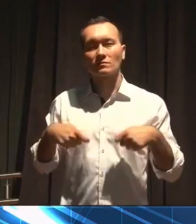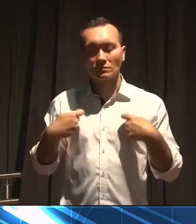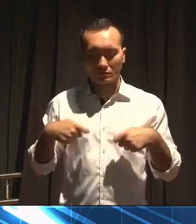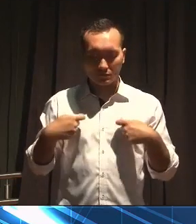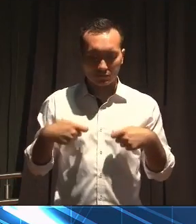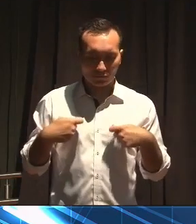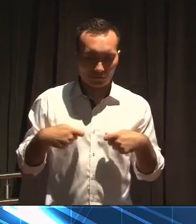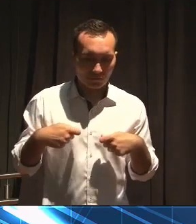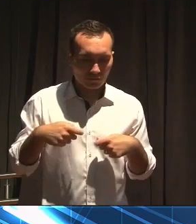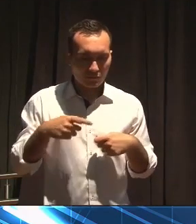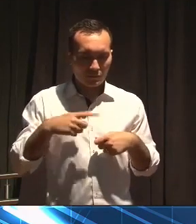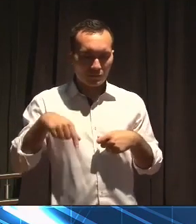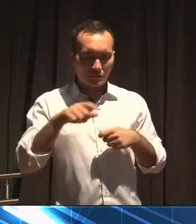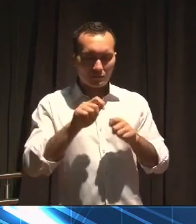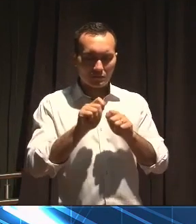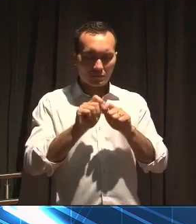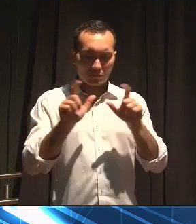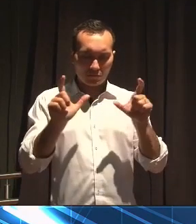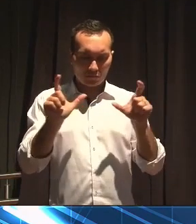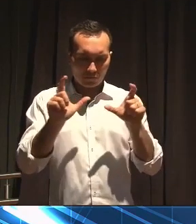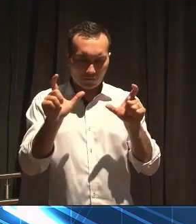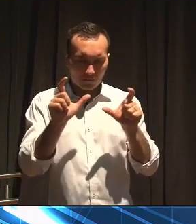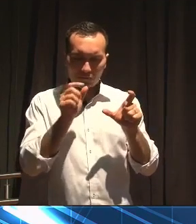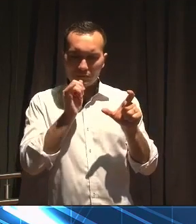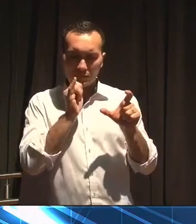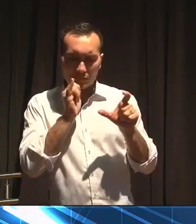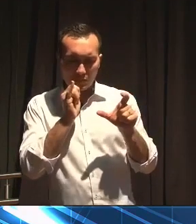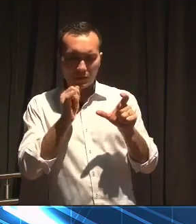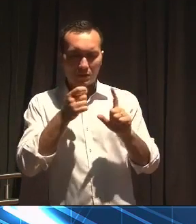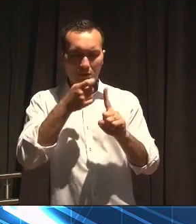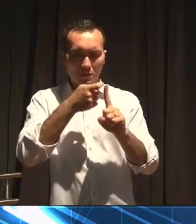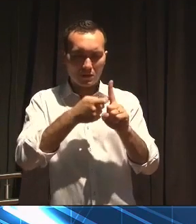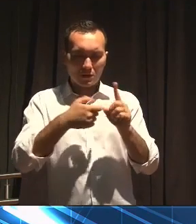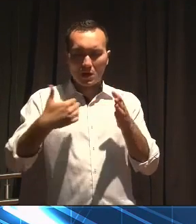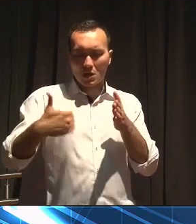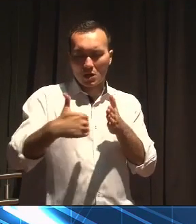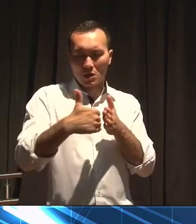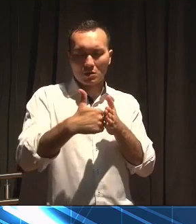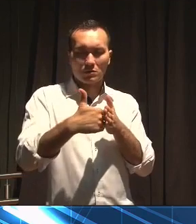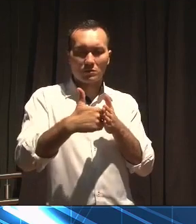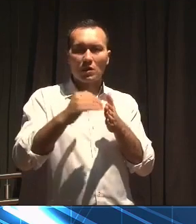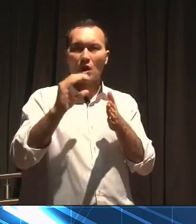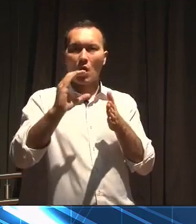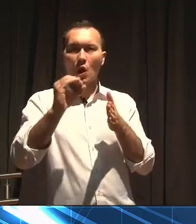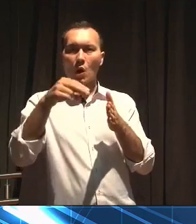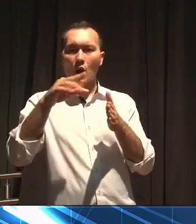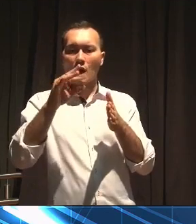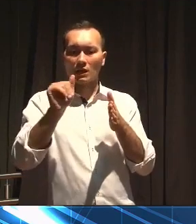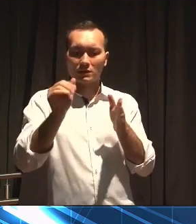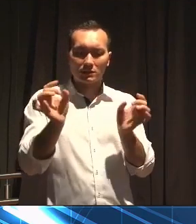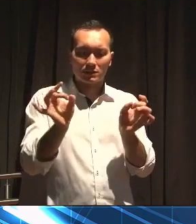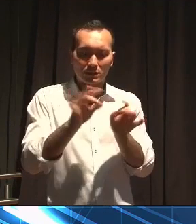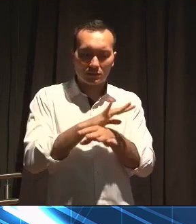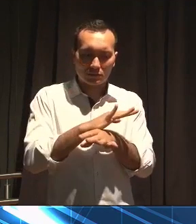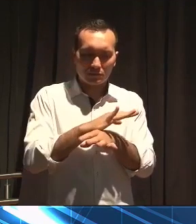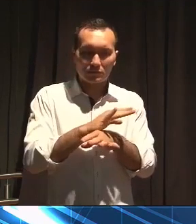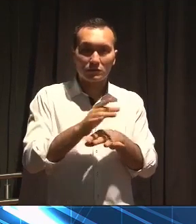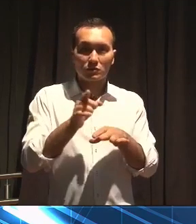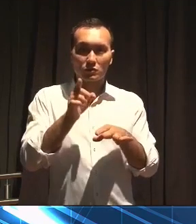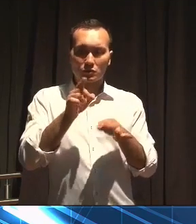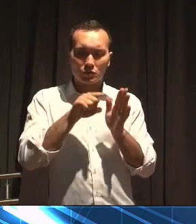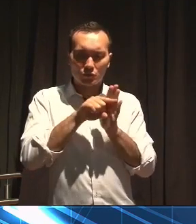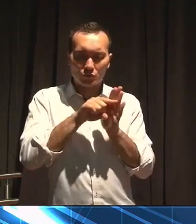esperado simplesmente no final do mês, quando fecha a conta. Então, é muito importante tu ter gatilhos de percentuais que tu permite do que vai